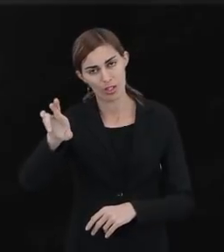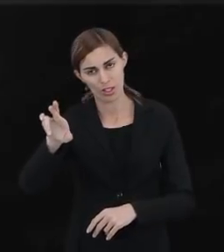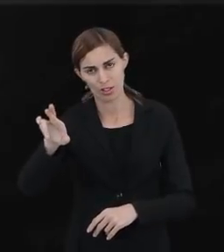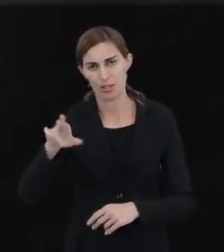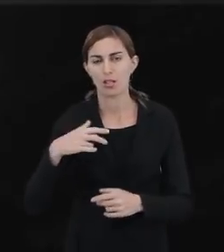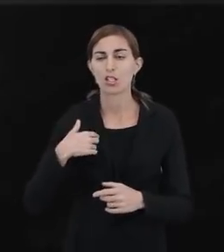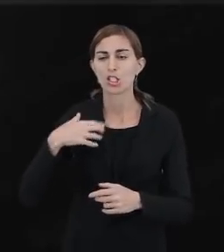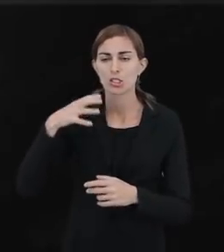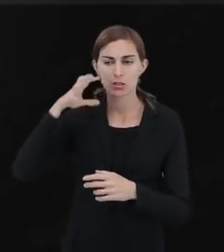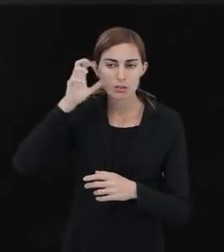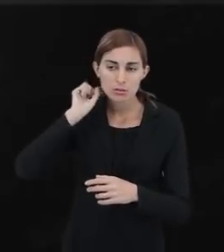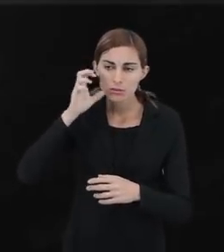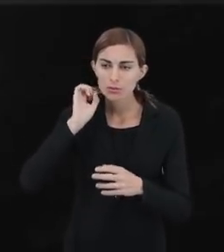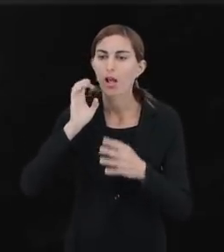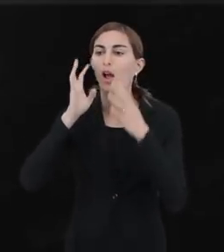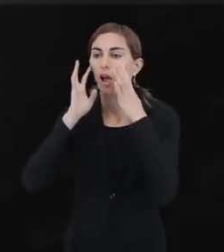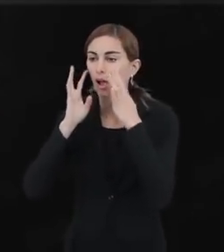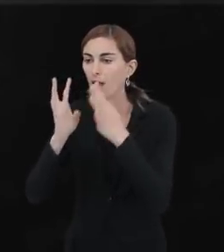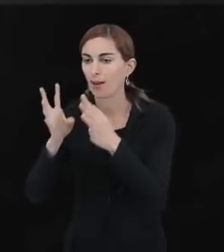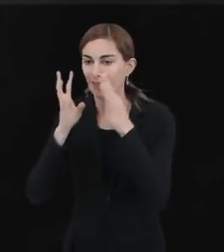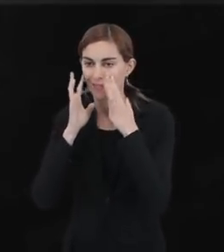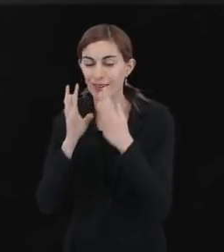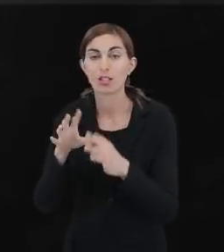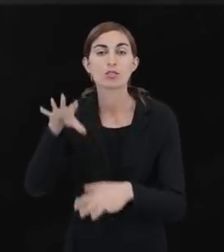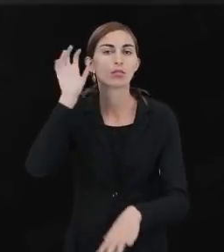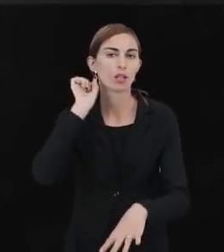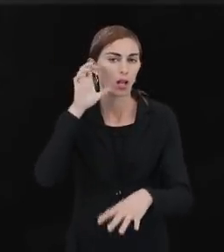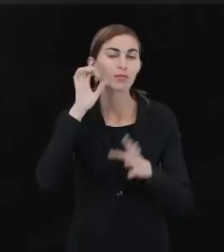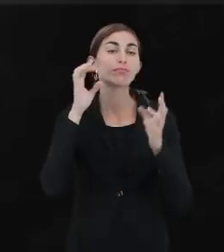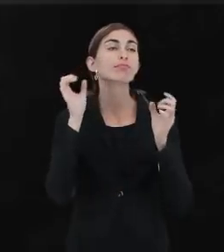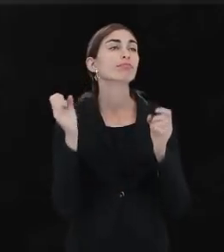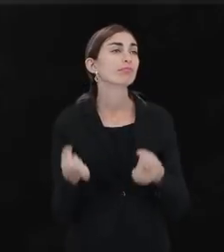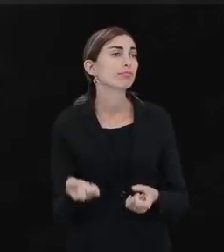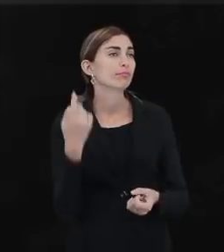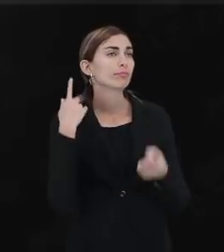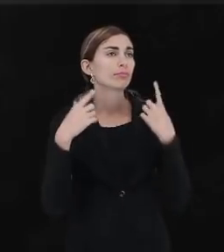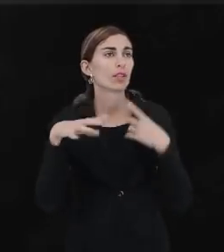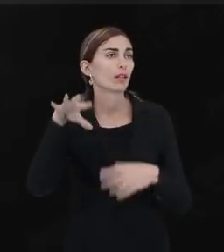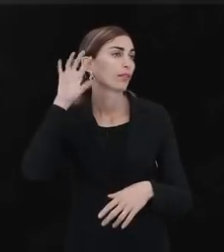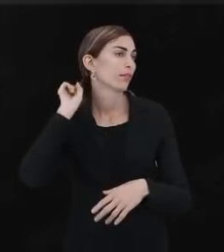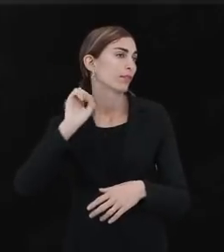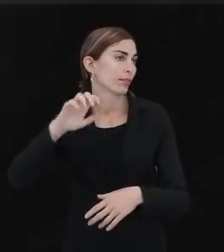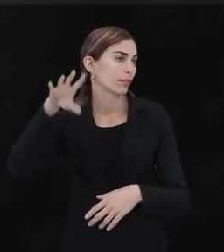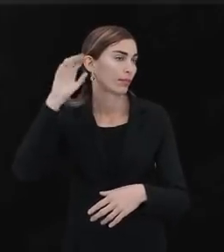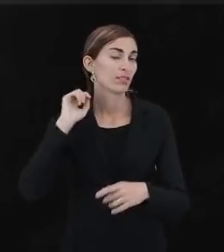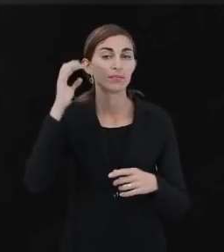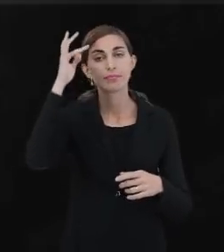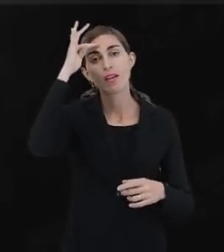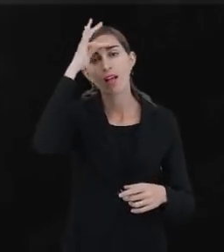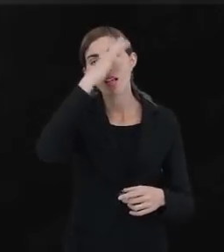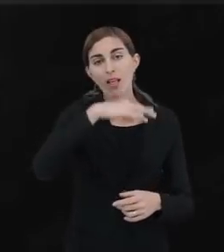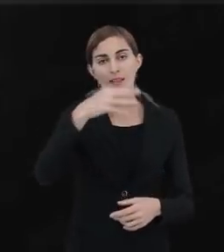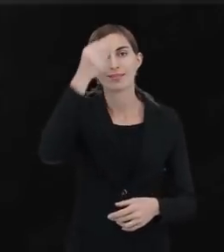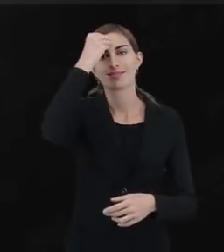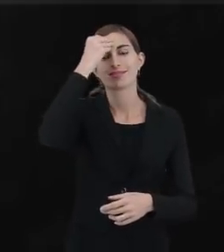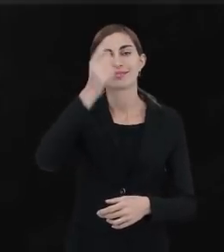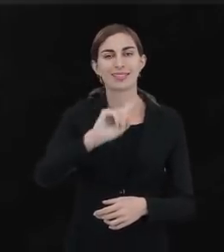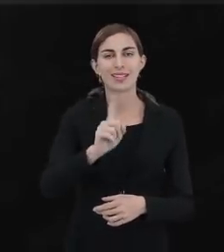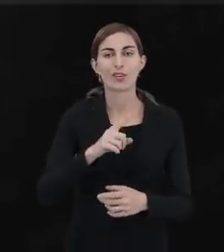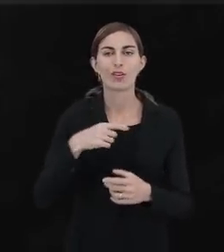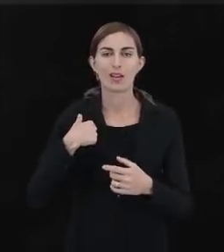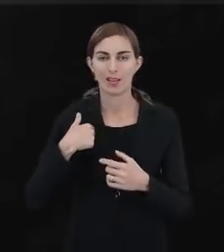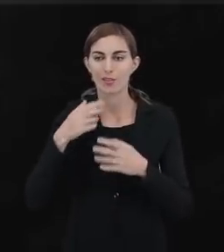que é a verdade absoluta né o escutar a remete a saber é entender